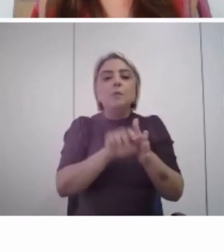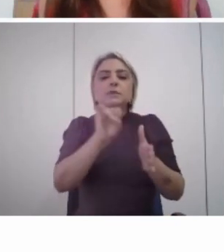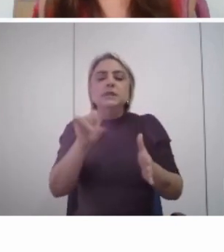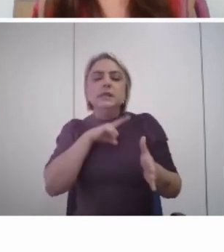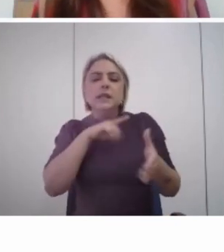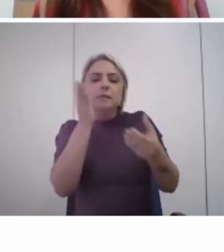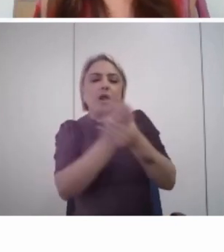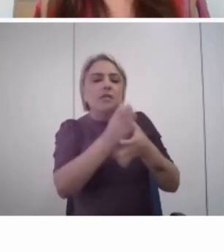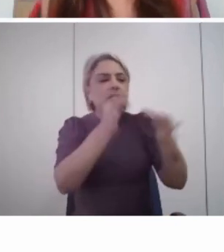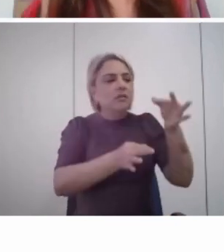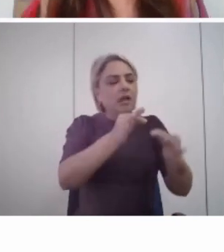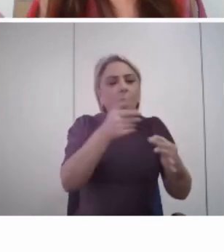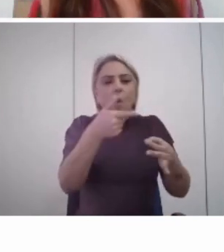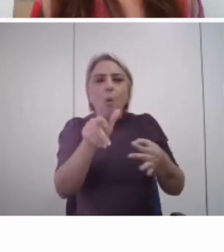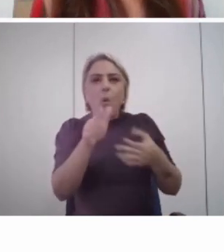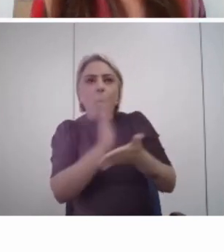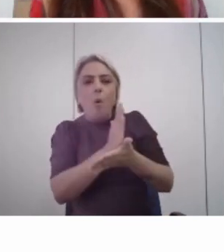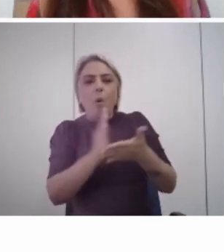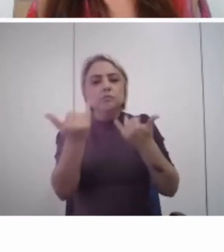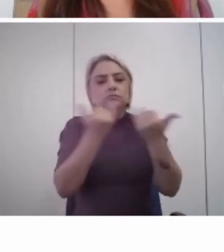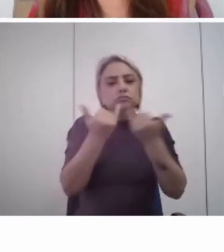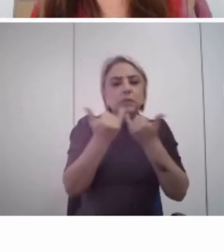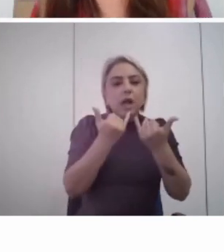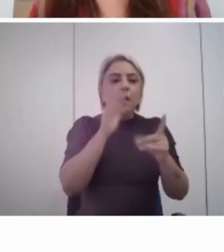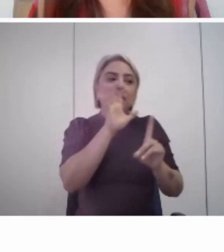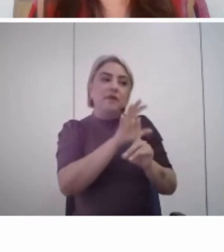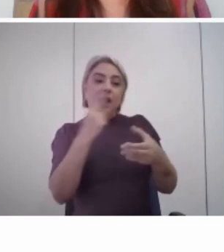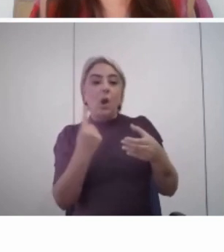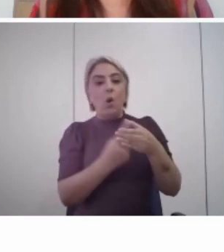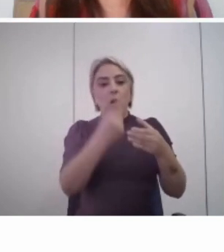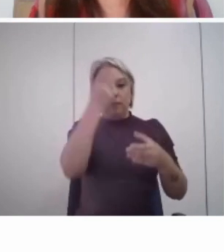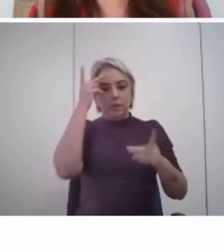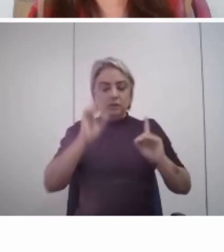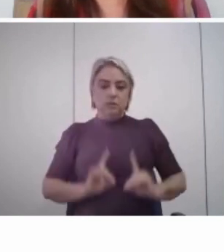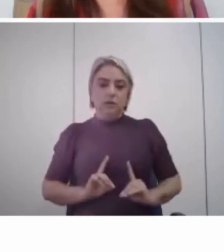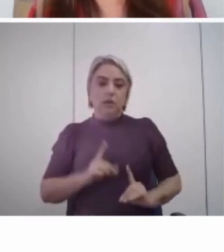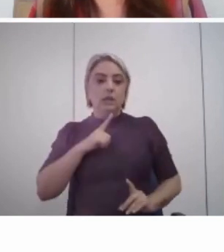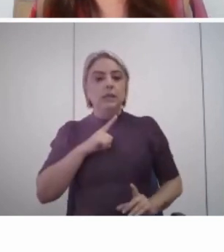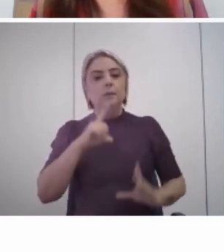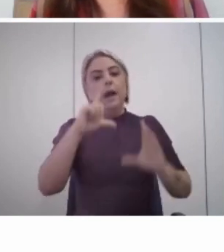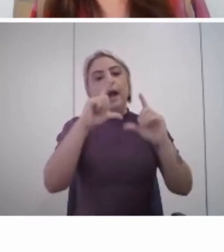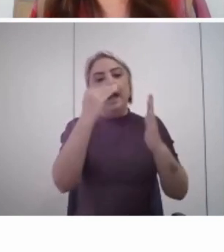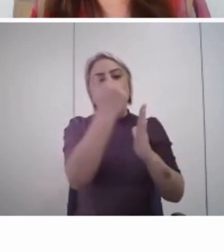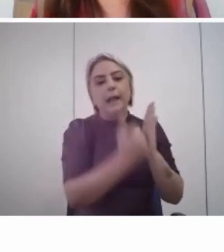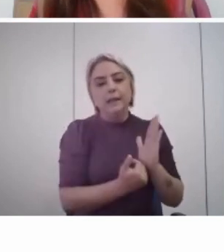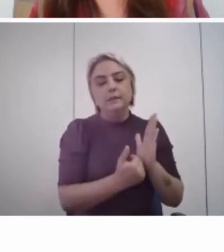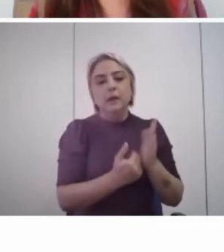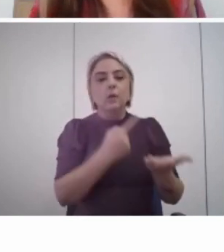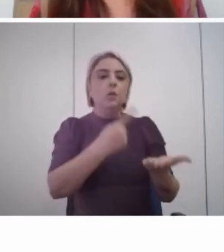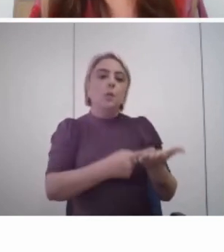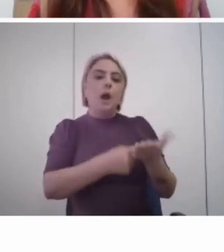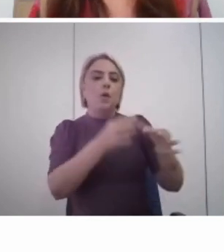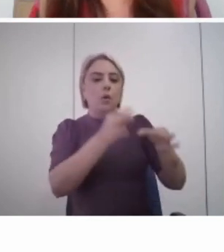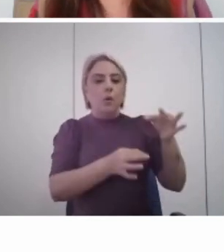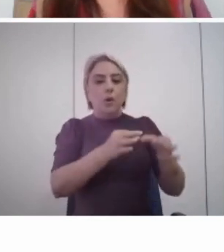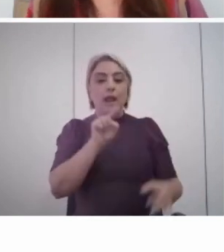outra informação que pode afetar a cota de pessoas com deficiência. Então, vamos supor que existe uma redução prevista em acordo judicial. Isso é lá no